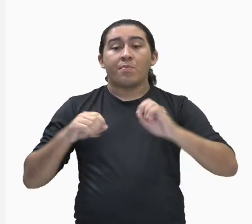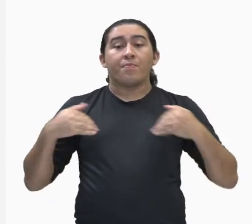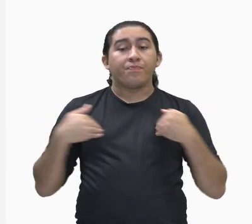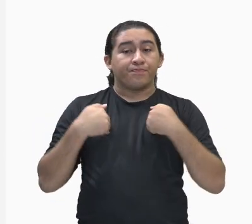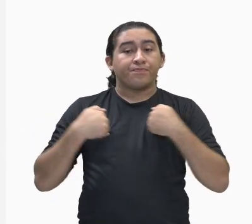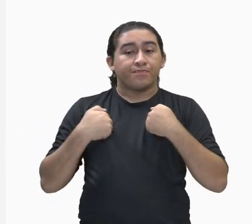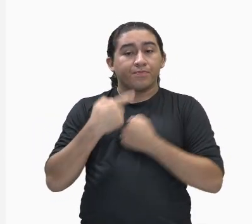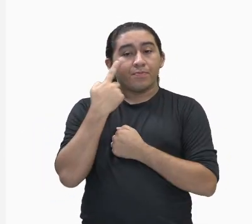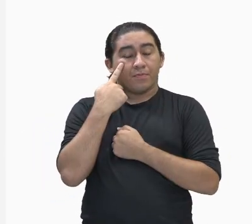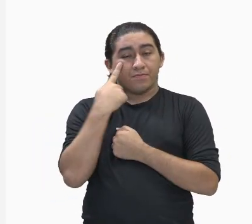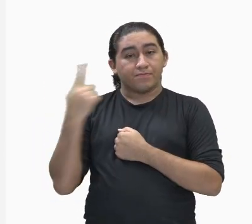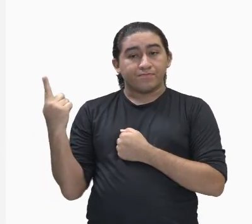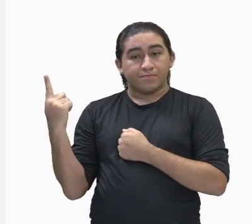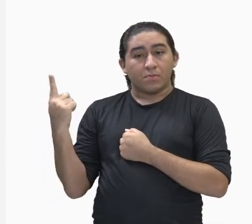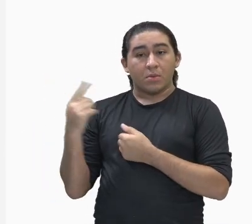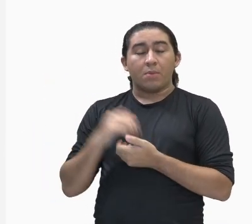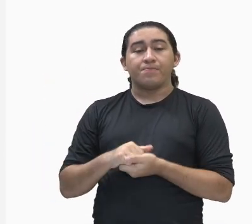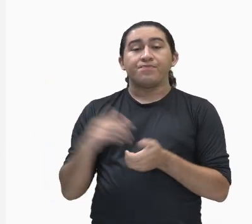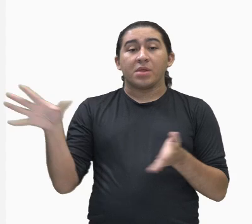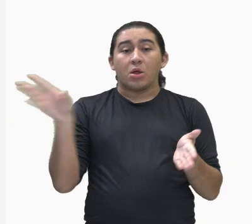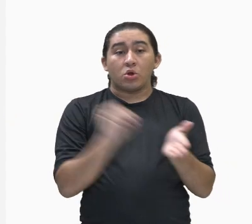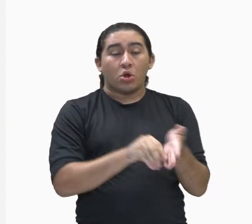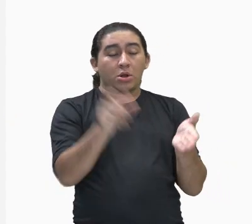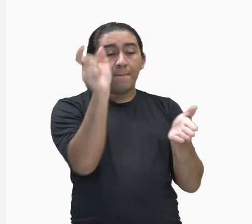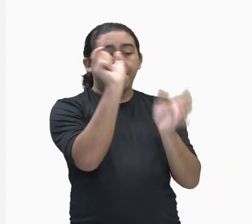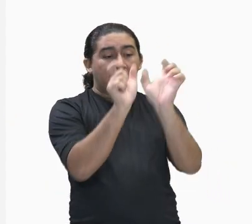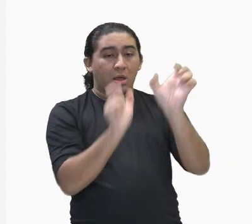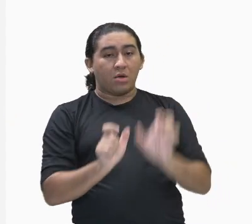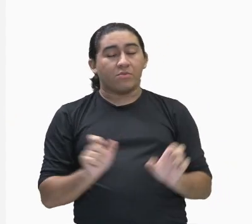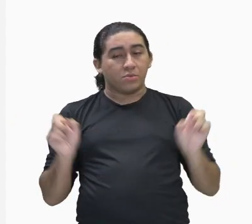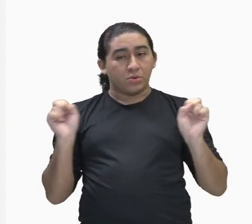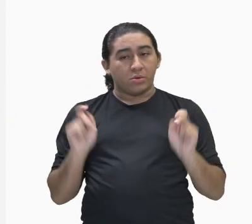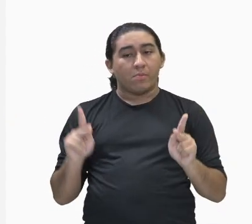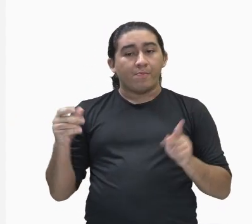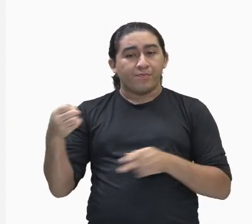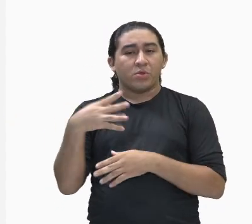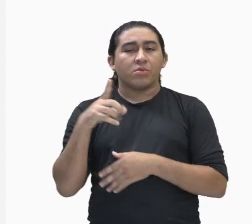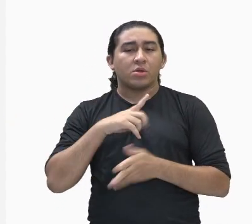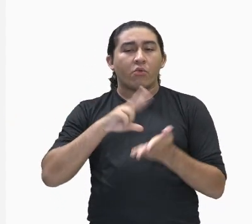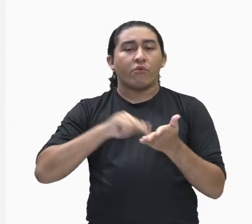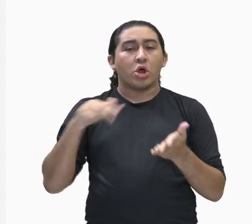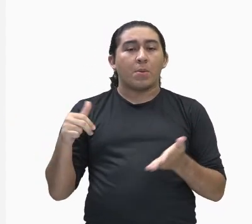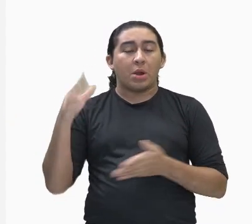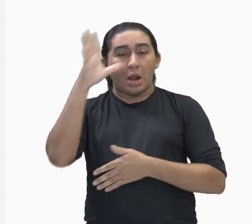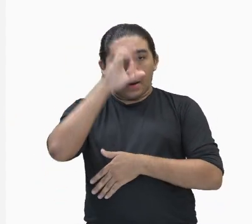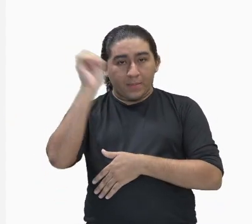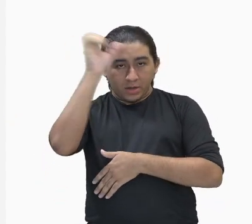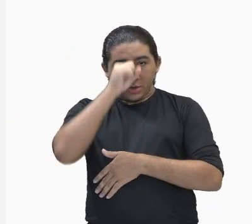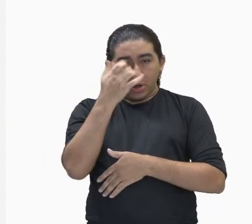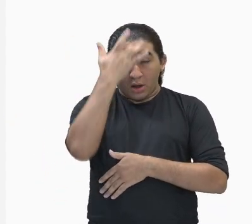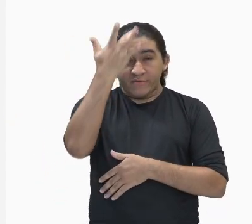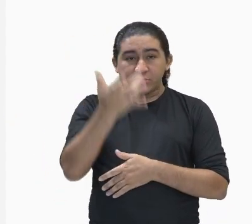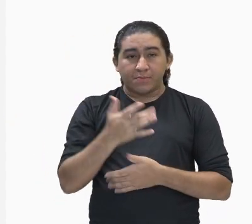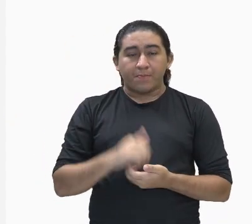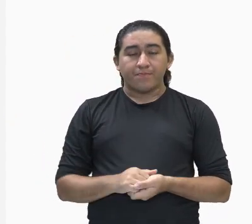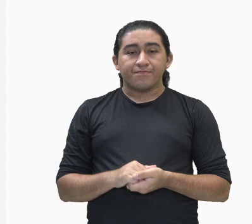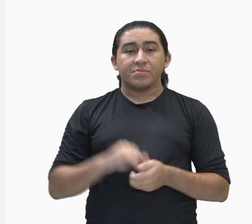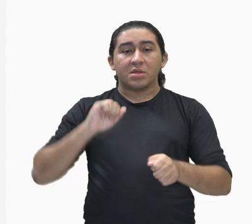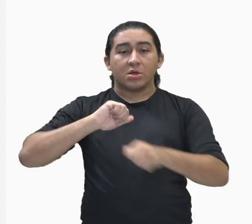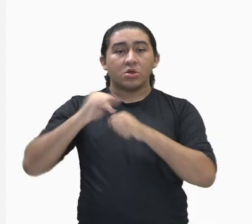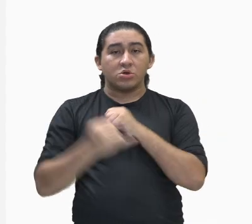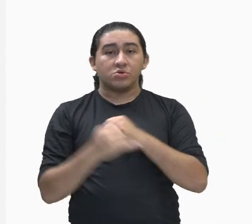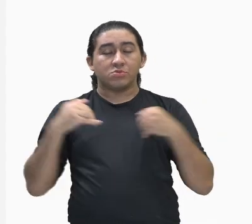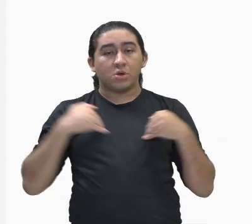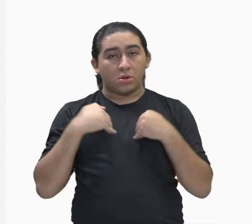ver? Anotem, tá, gente, todas essas palavrinhas novas, eles vão enriquecer o vocabulário de vocês. Adjectives about